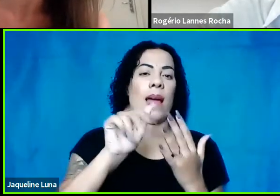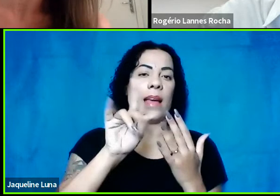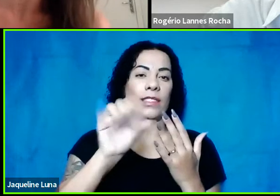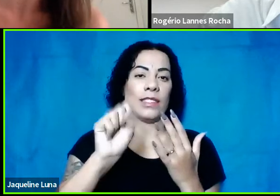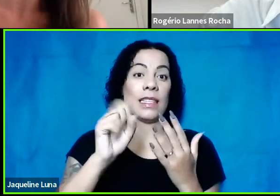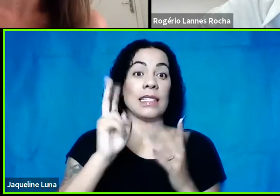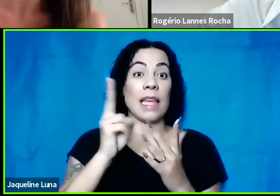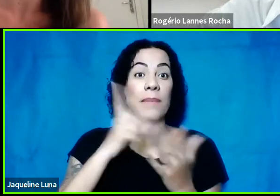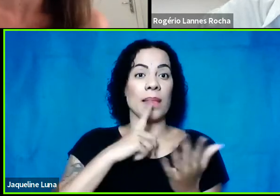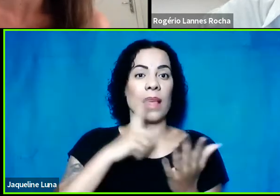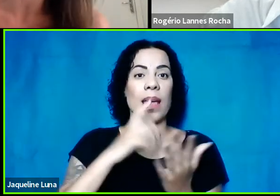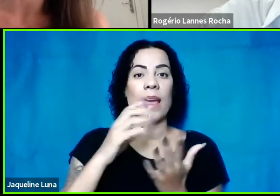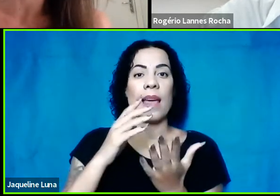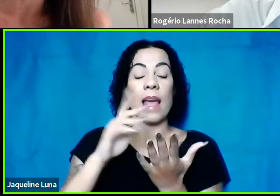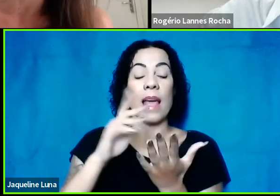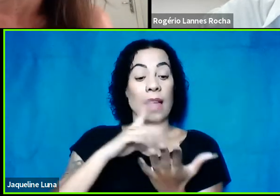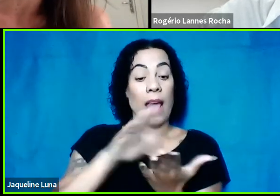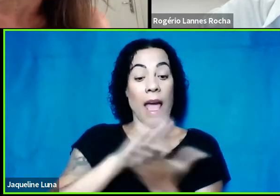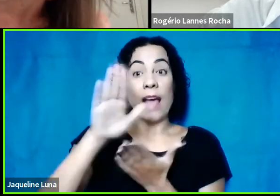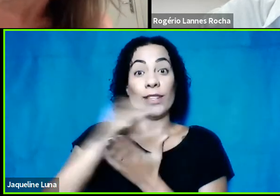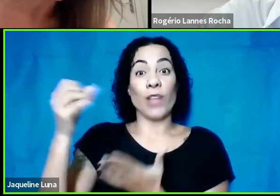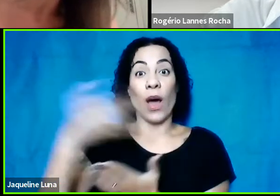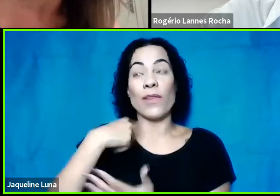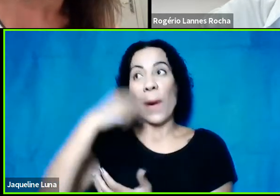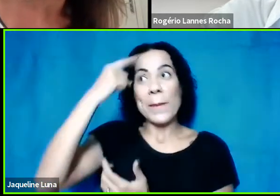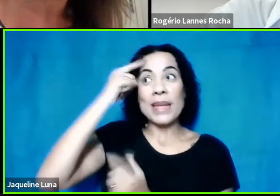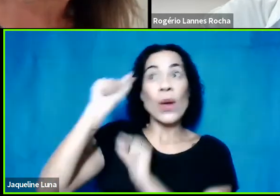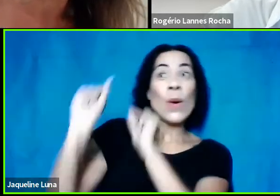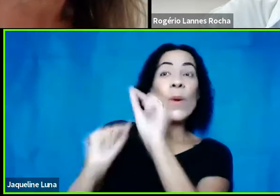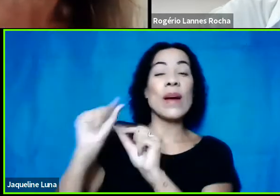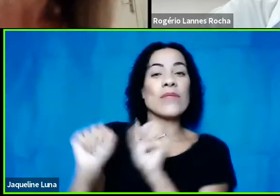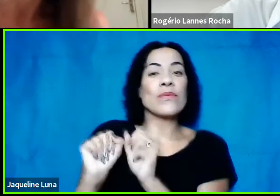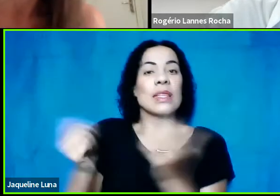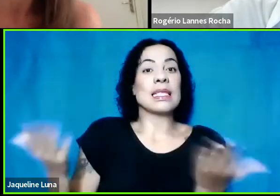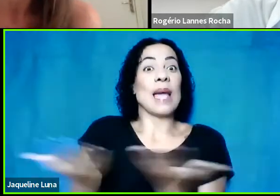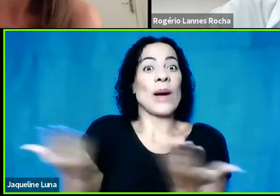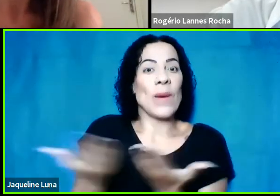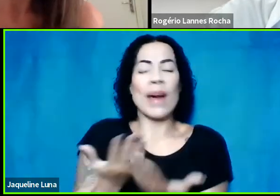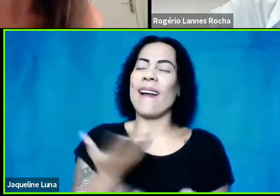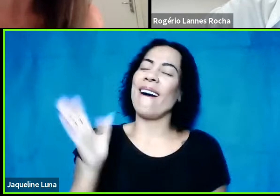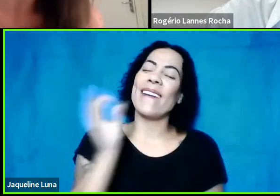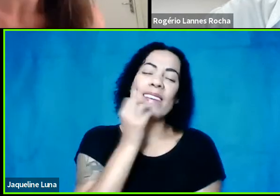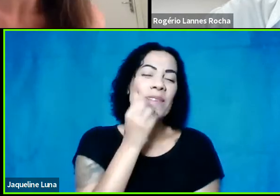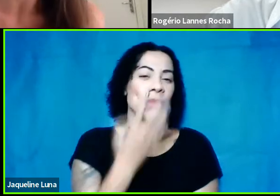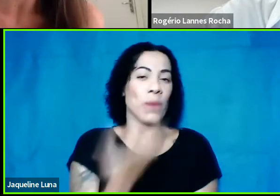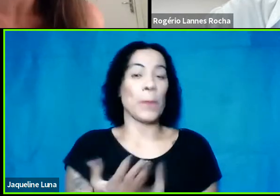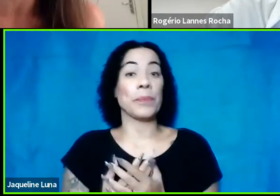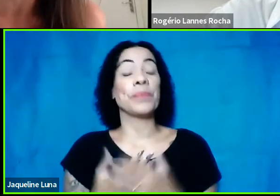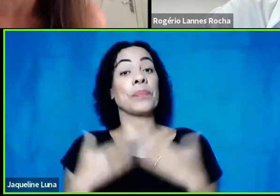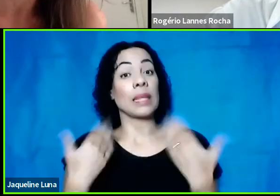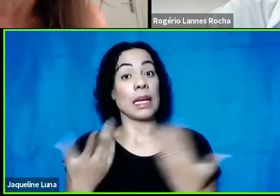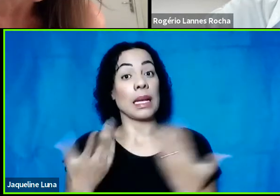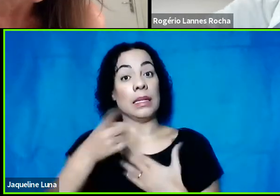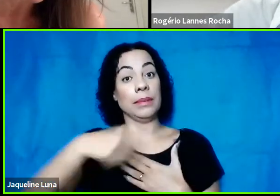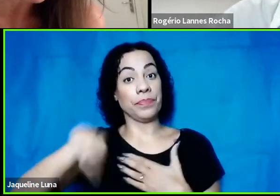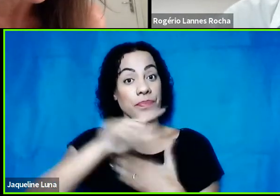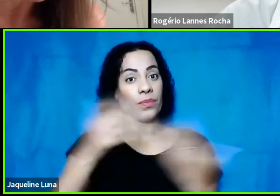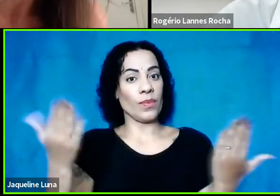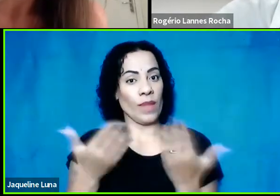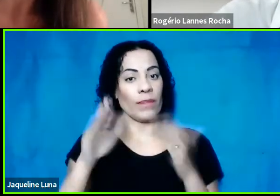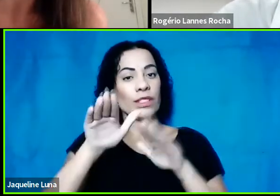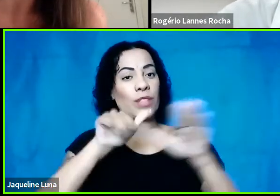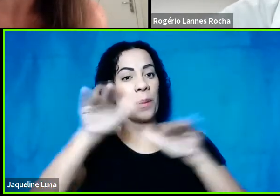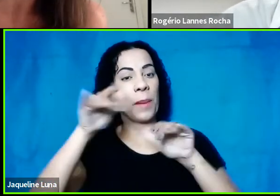nova, vem junto a expectativa de o que será que eles aprontaram dessa vez. Ah, que bom. Vamos agora para o nosso time de